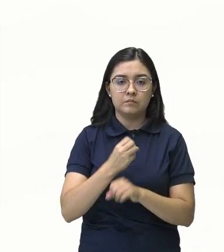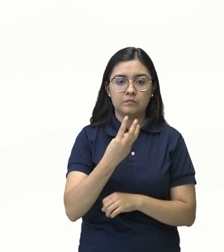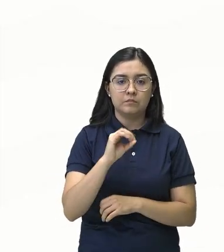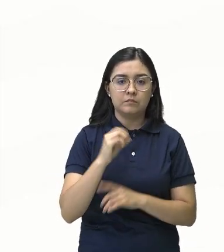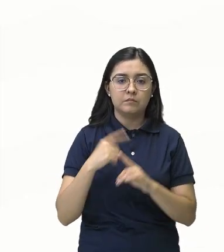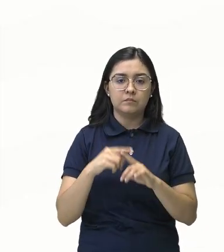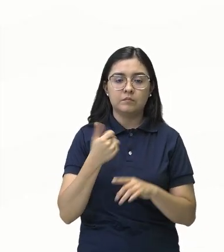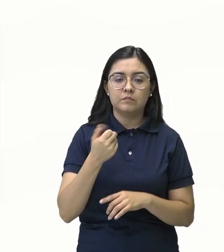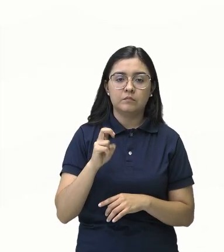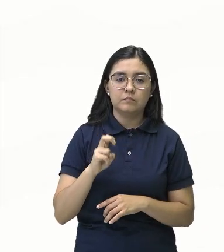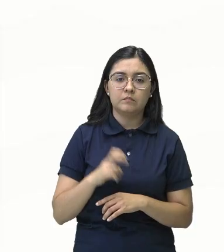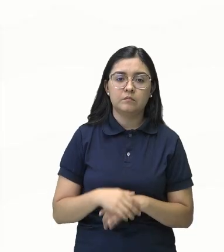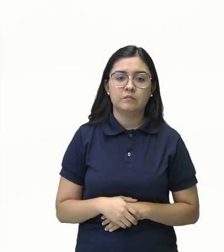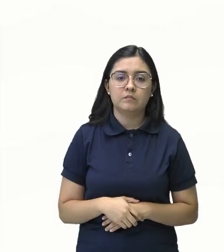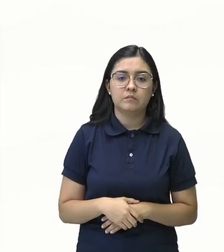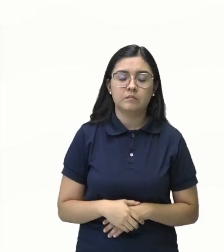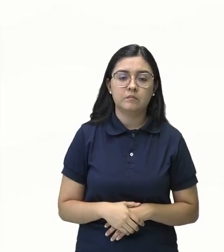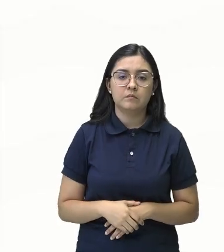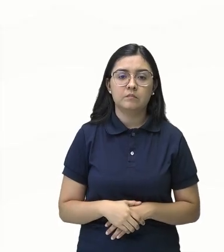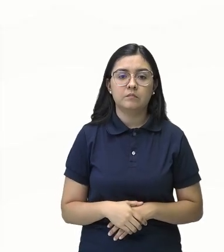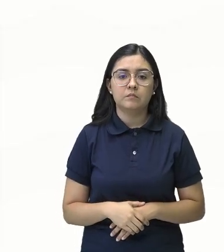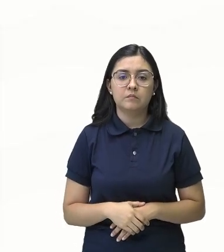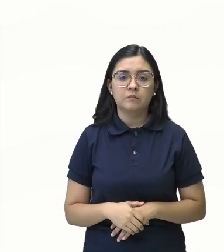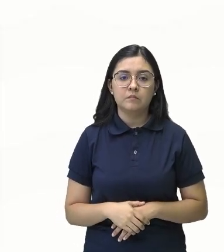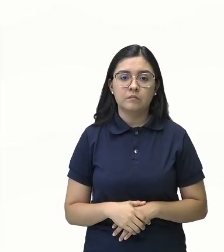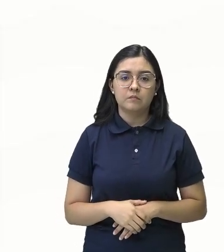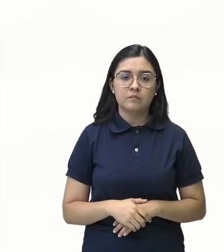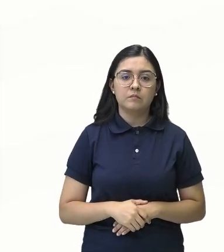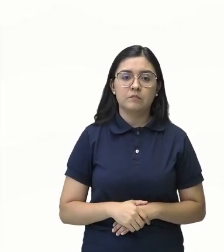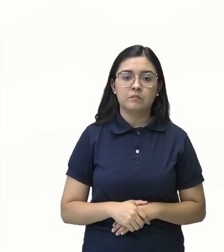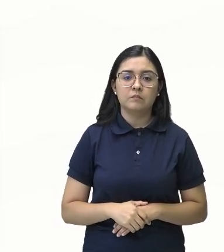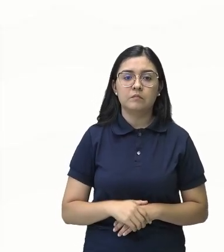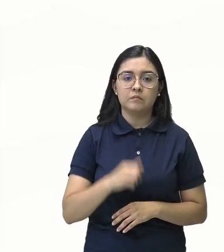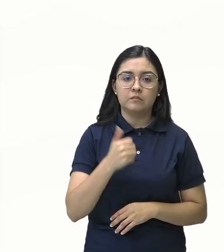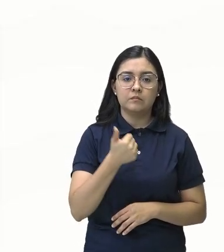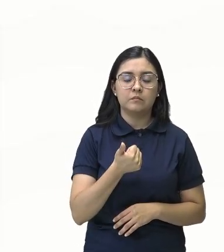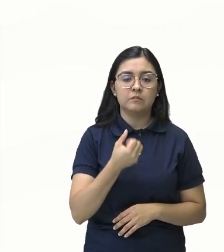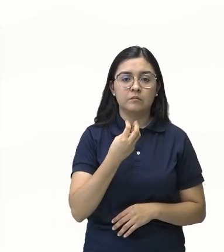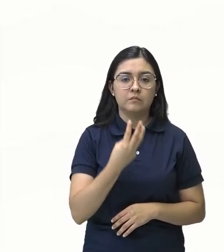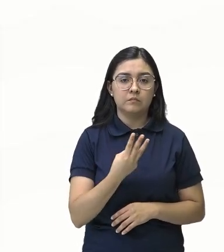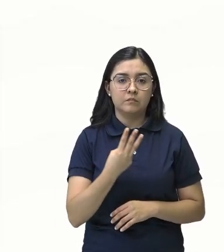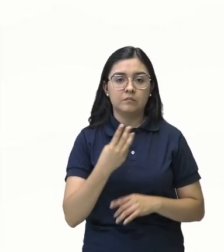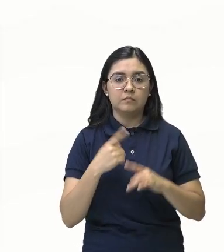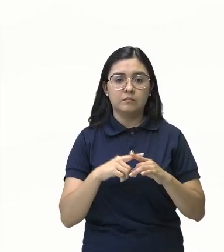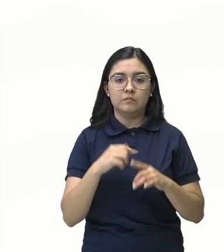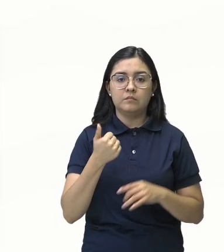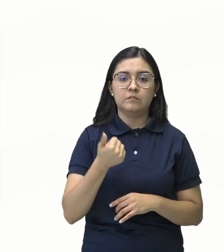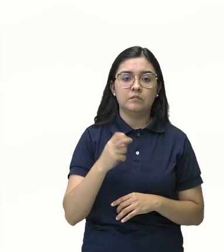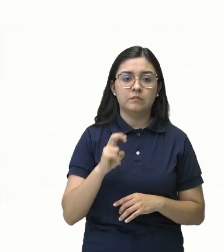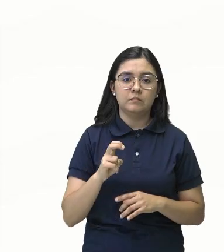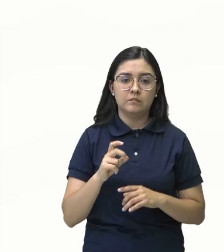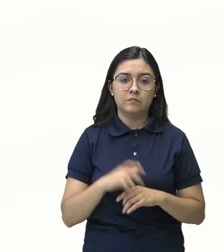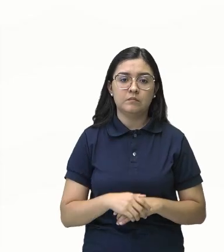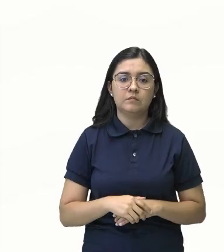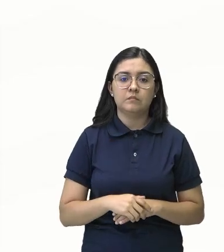15, basta multiplicar 3 vezes 15, que eu vou ter